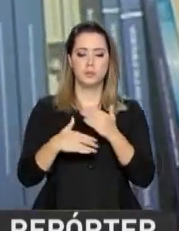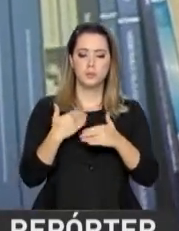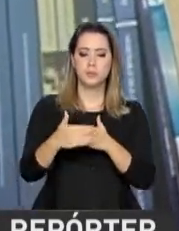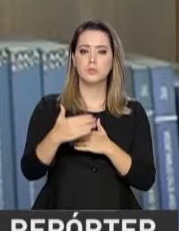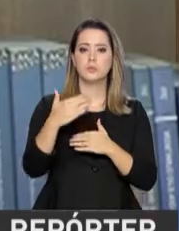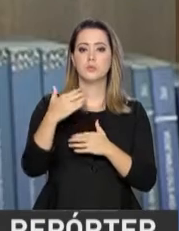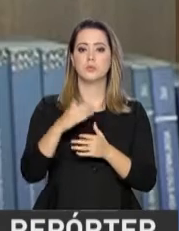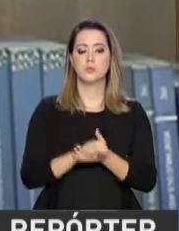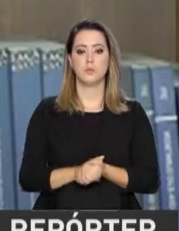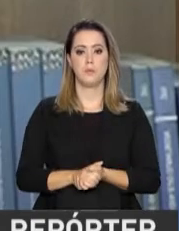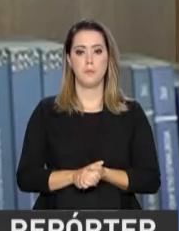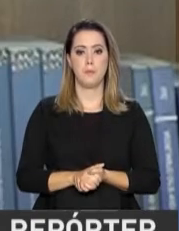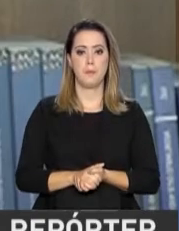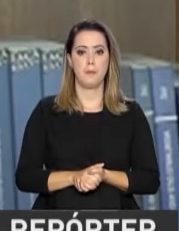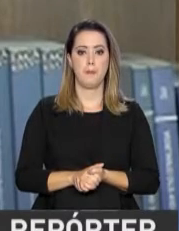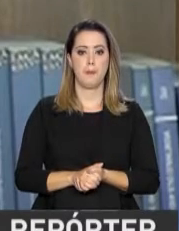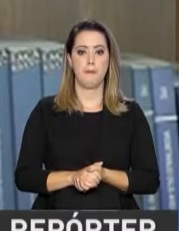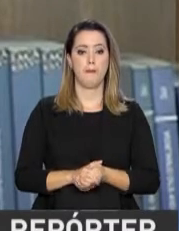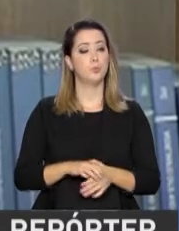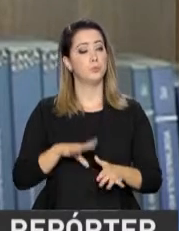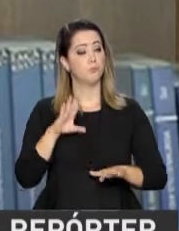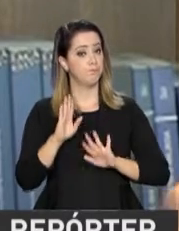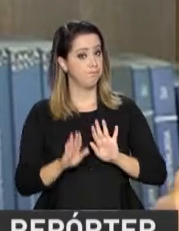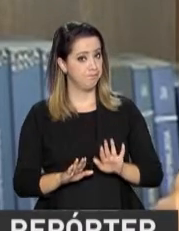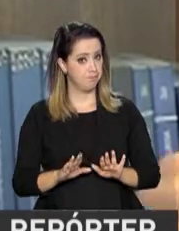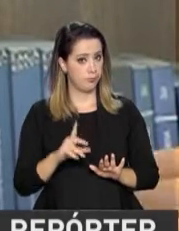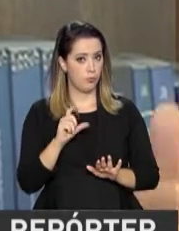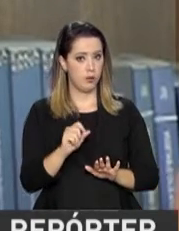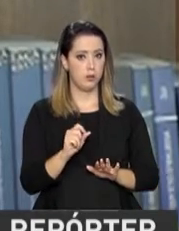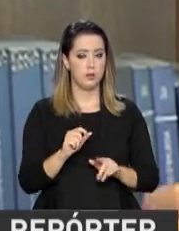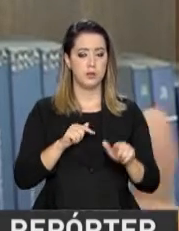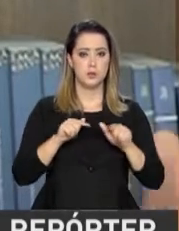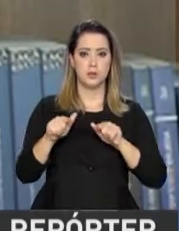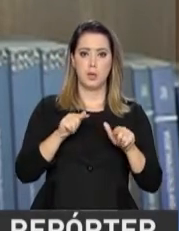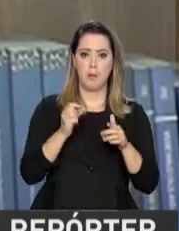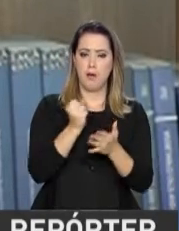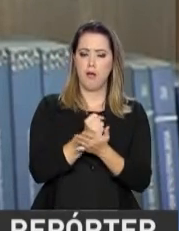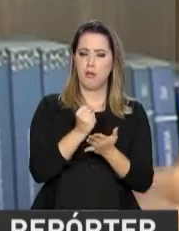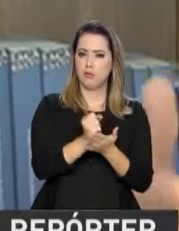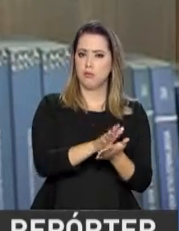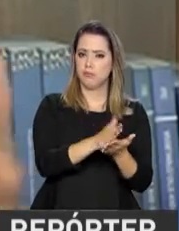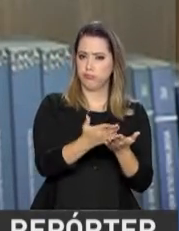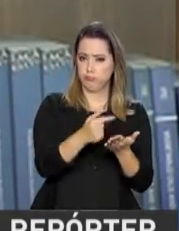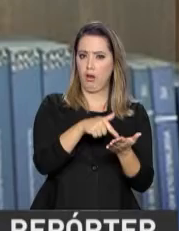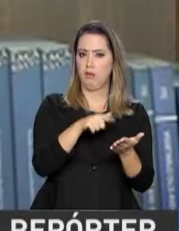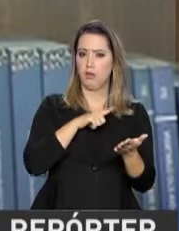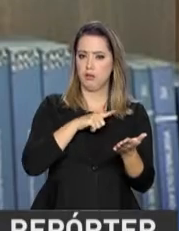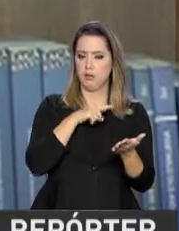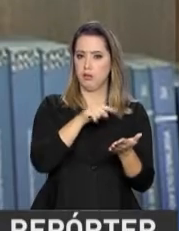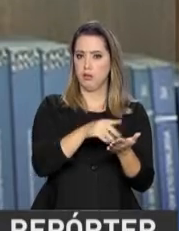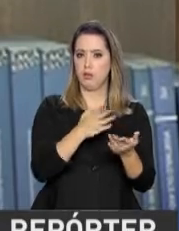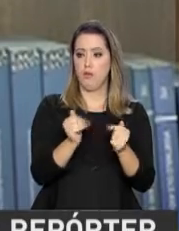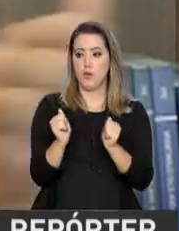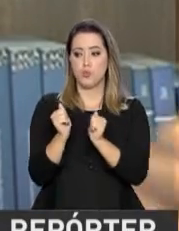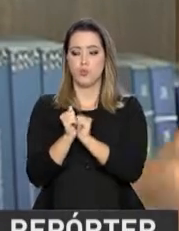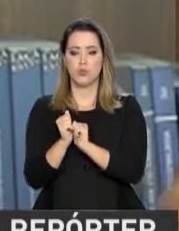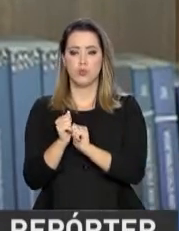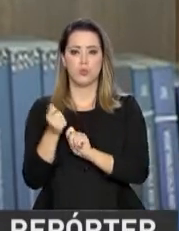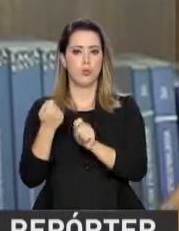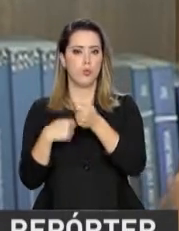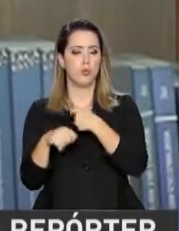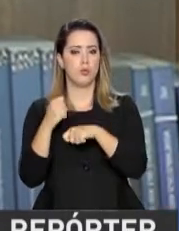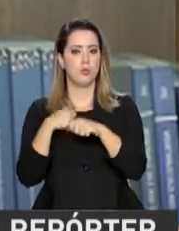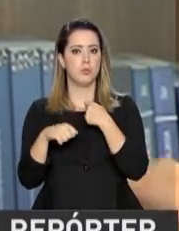gradual em geral o mercado de trabalho formal ele anda mais em linha com a atividade econômica como